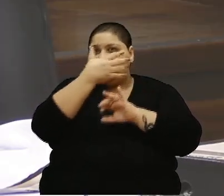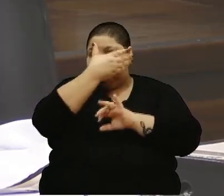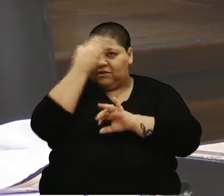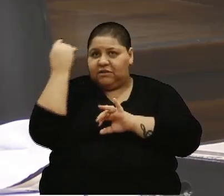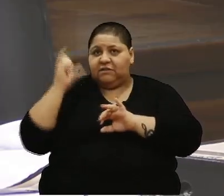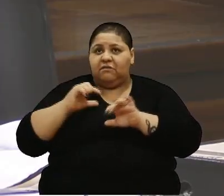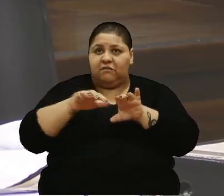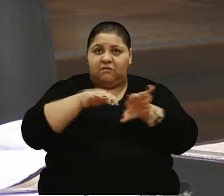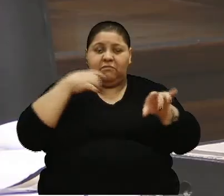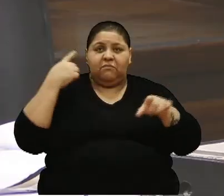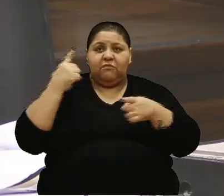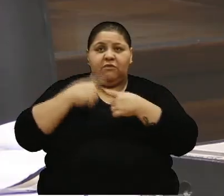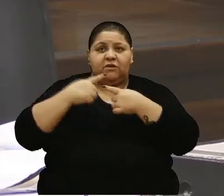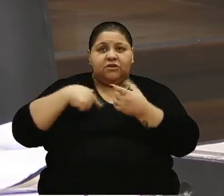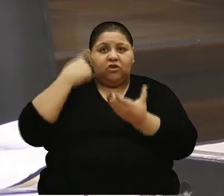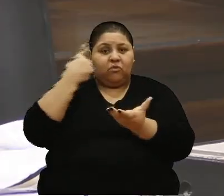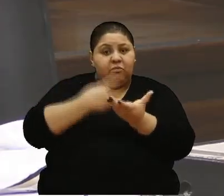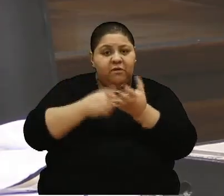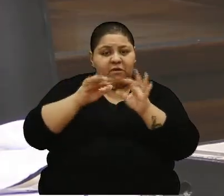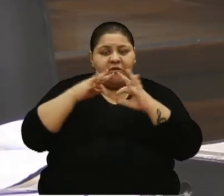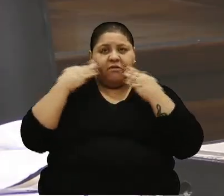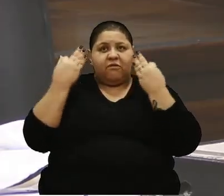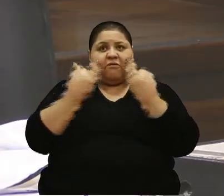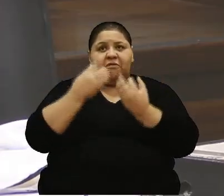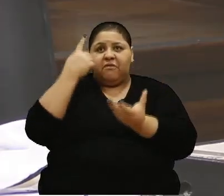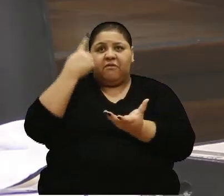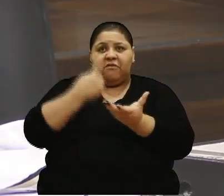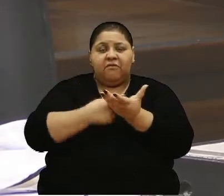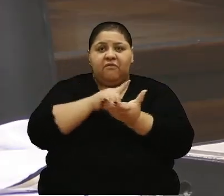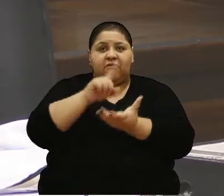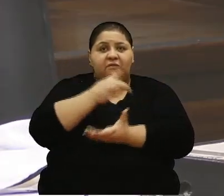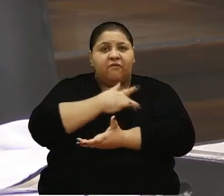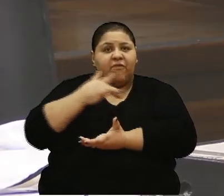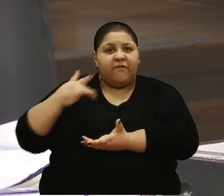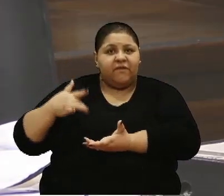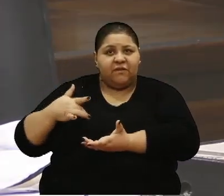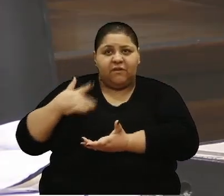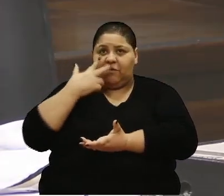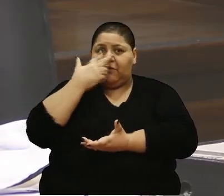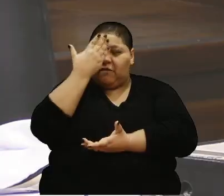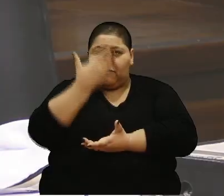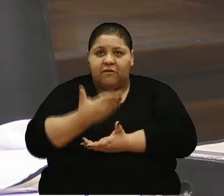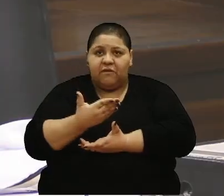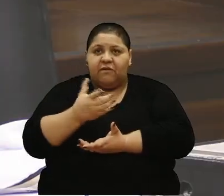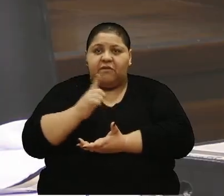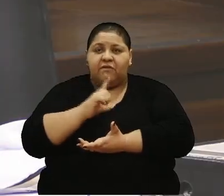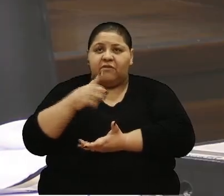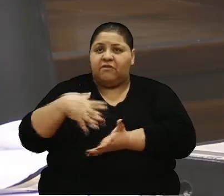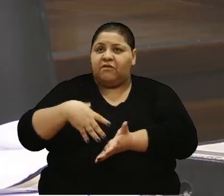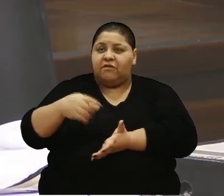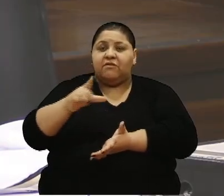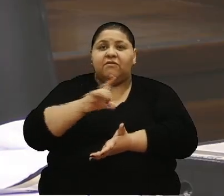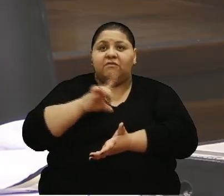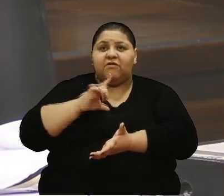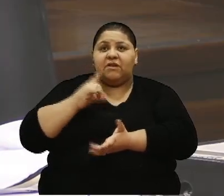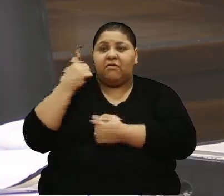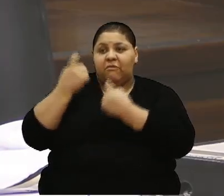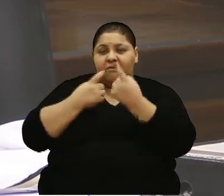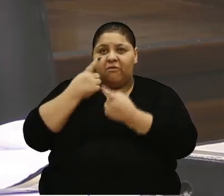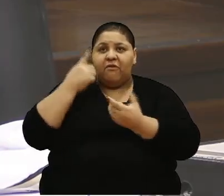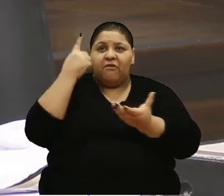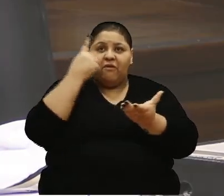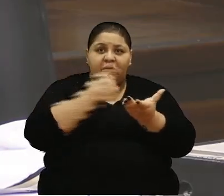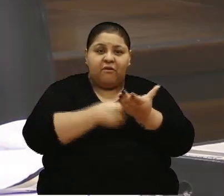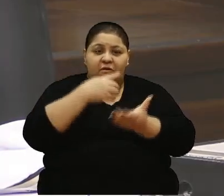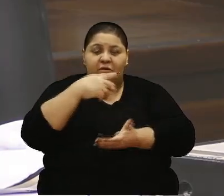tinha um compromisso com a minha família, o senhor sabe disso. E esse compromisso não é com a saúde do senhor. Porque se o senhor não tivesse uma filha, ele não teria tamanha preocupação. É um compromisso com a